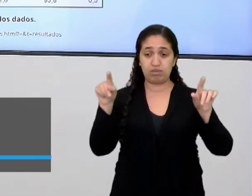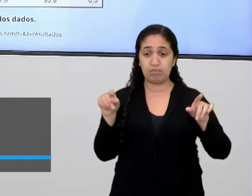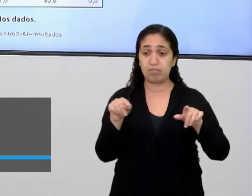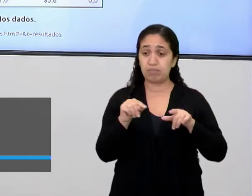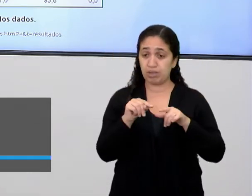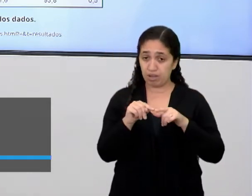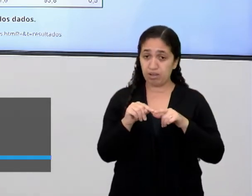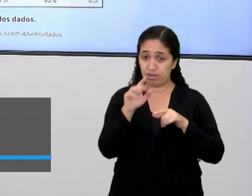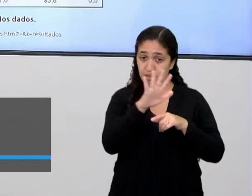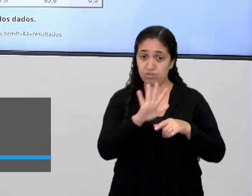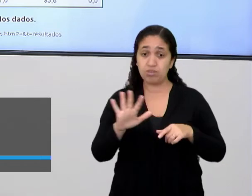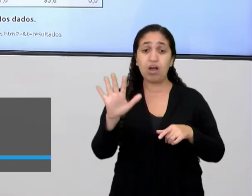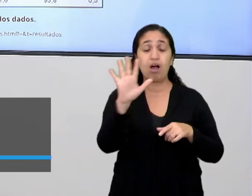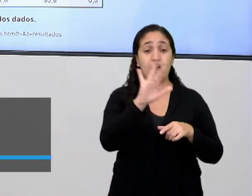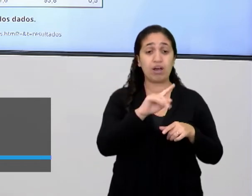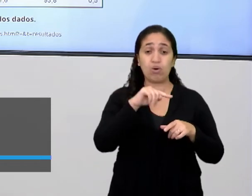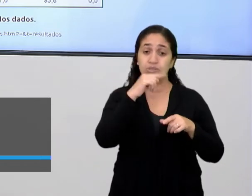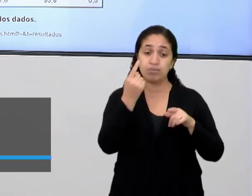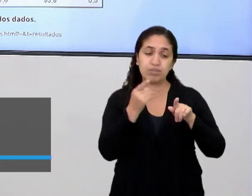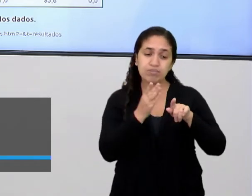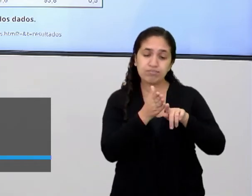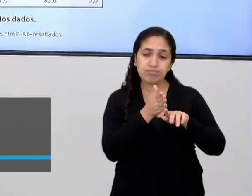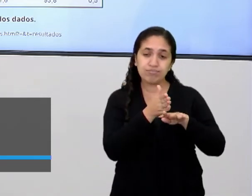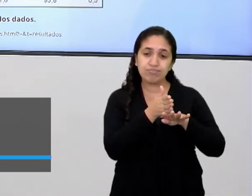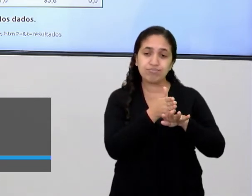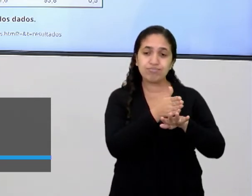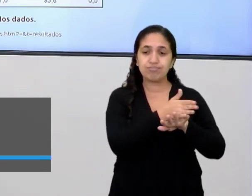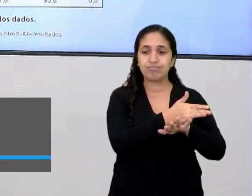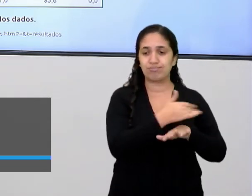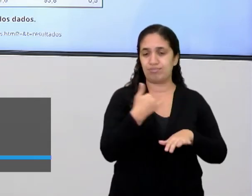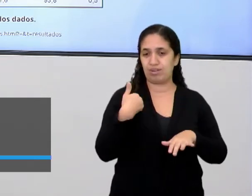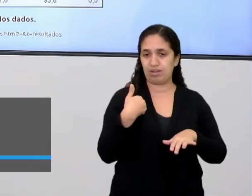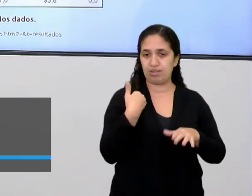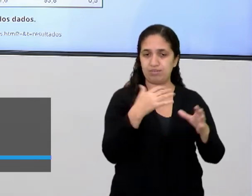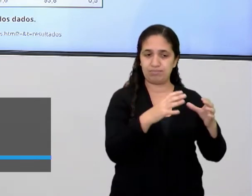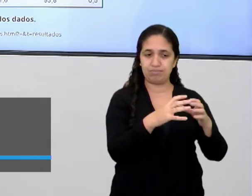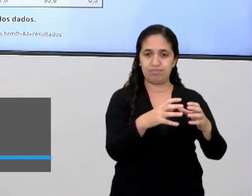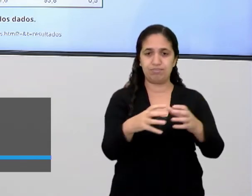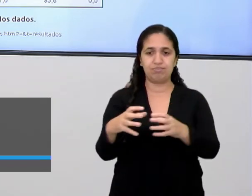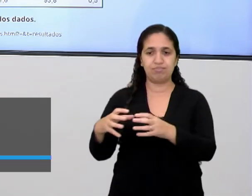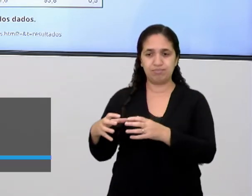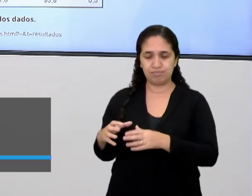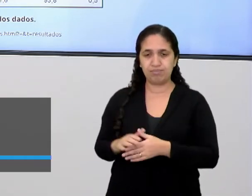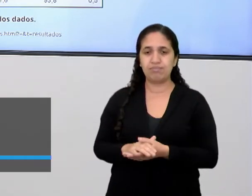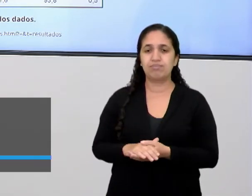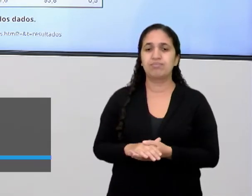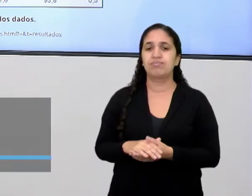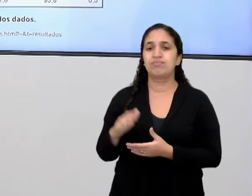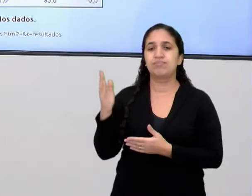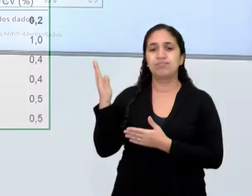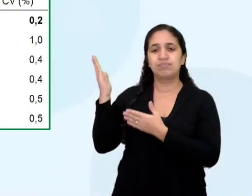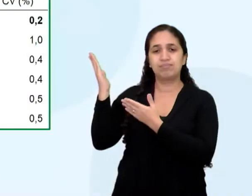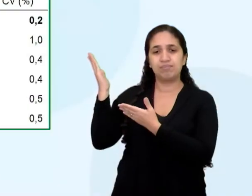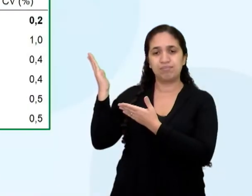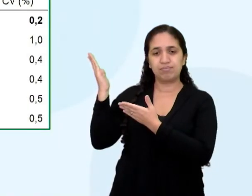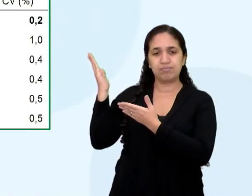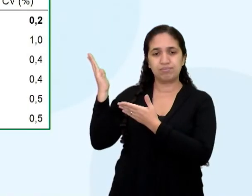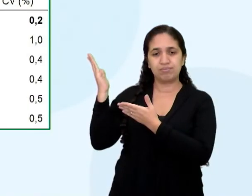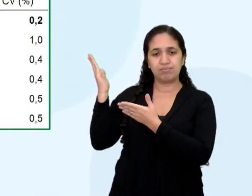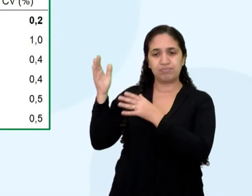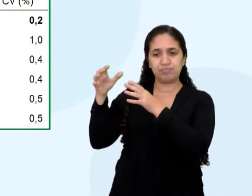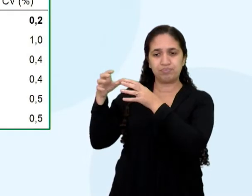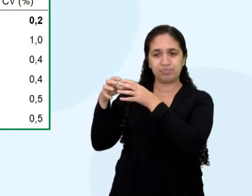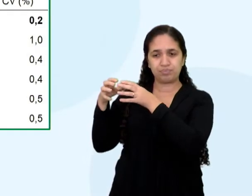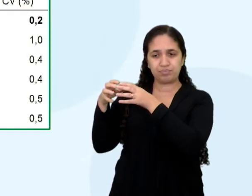gente vai especificar aí por faixas etárias. Tá ok? Bom, o que temos aqui? Ó? Temos os grupos de idade,